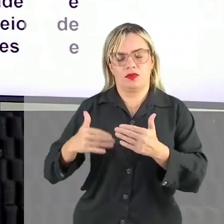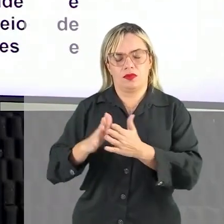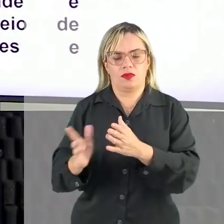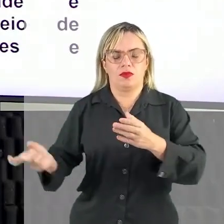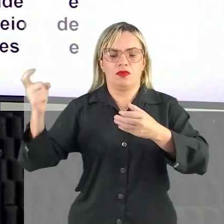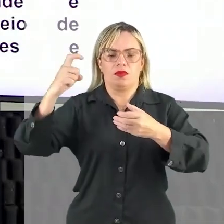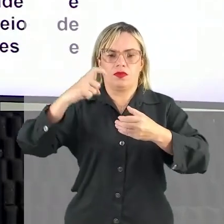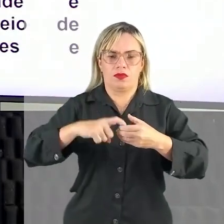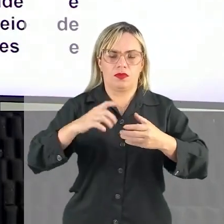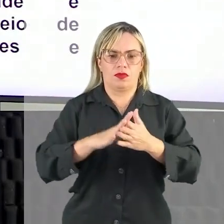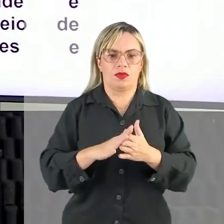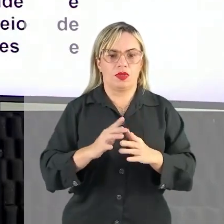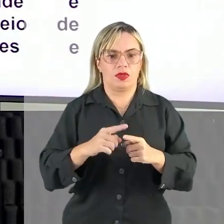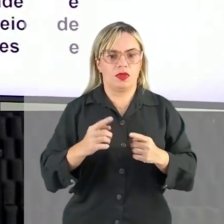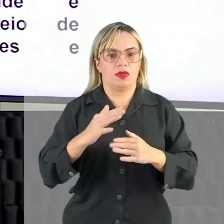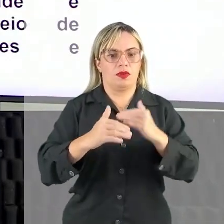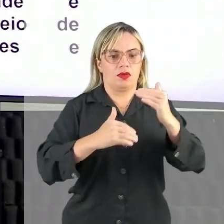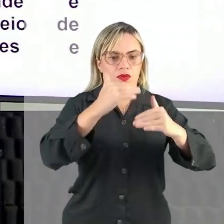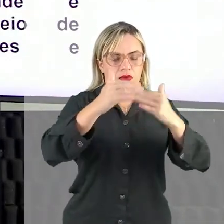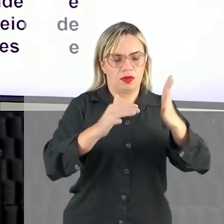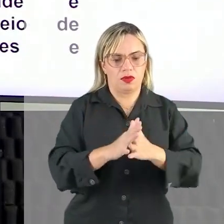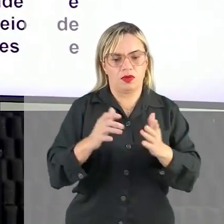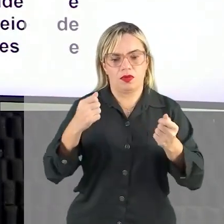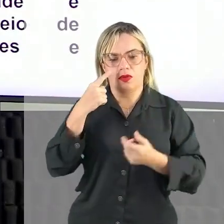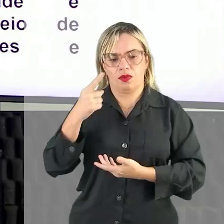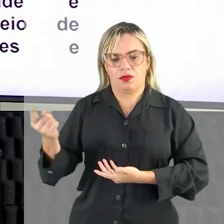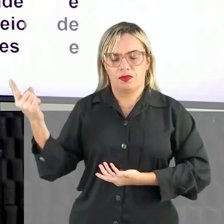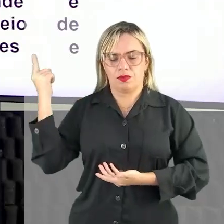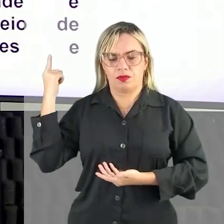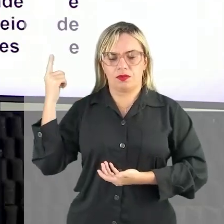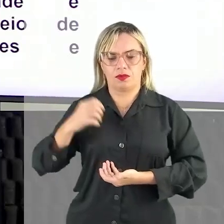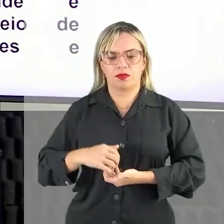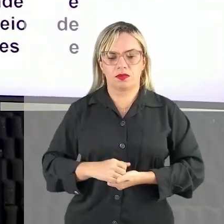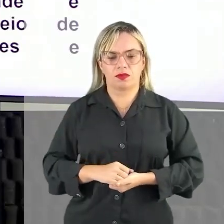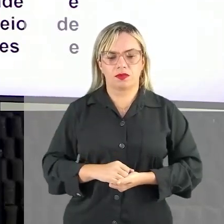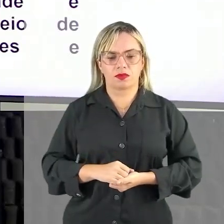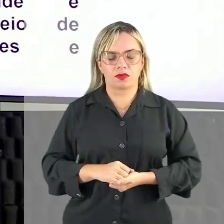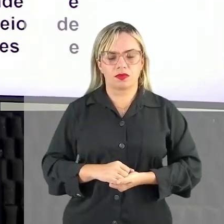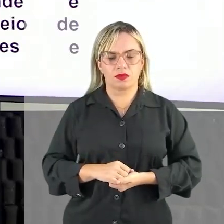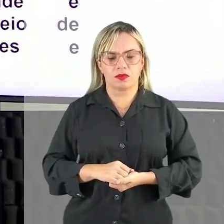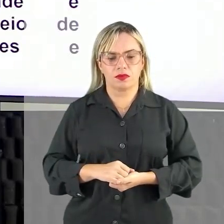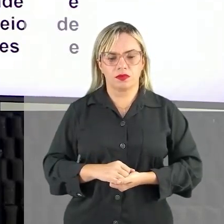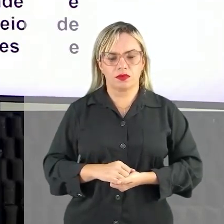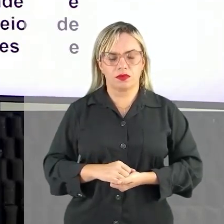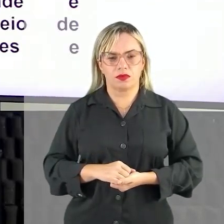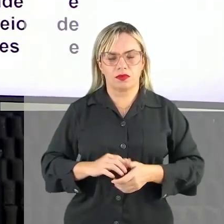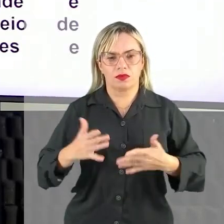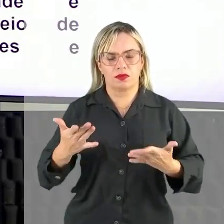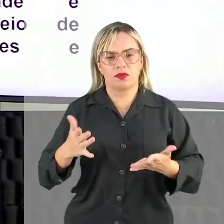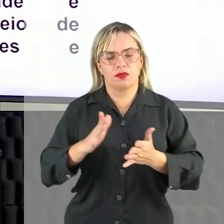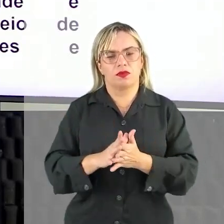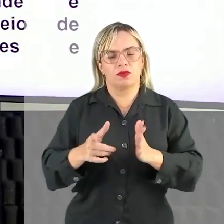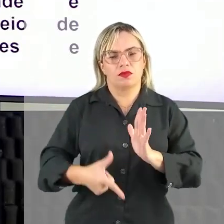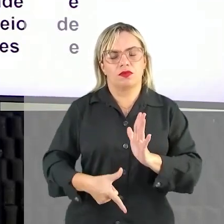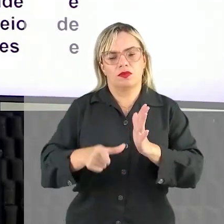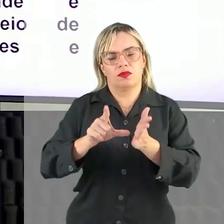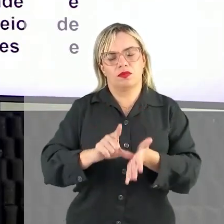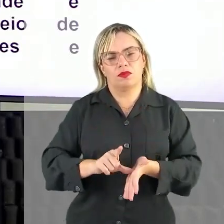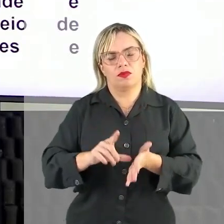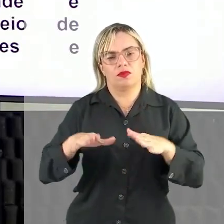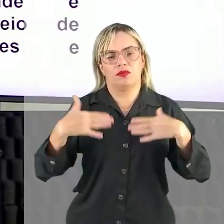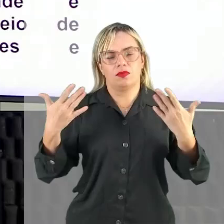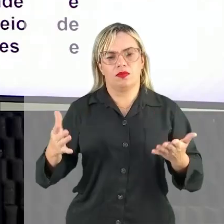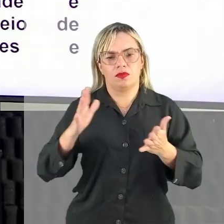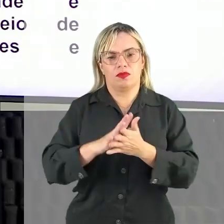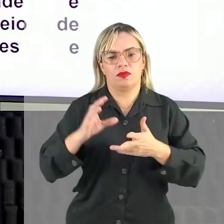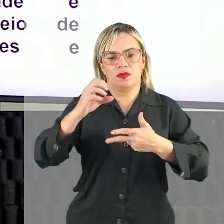pra frente por meio de adverbios conjunções e locuções conjuntivas antigamente